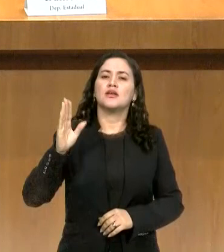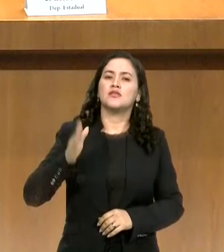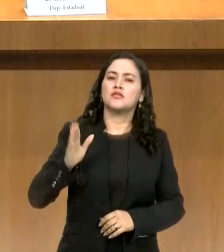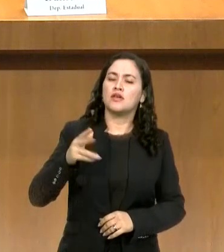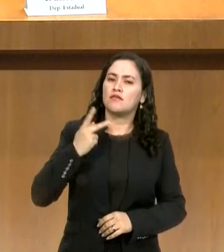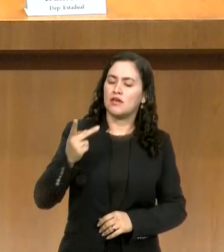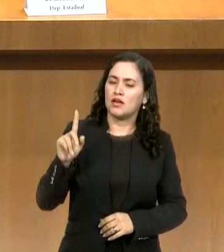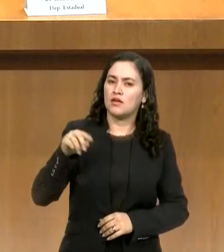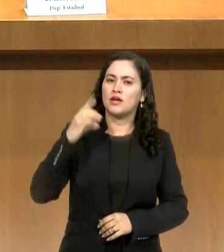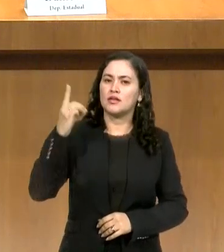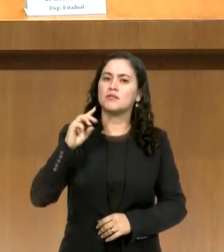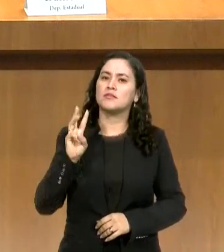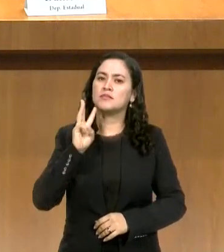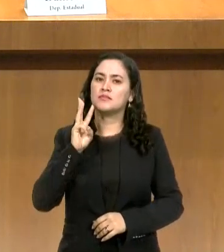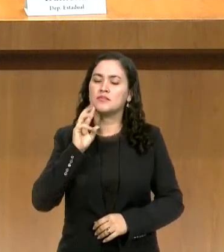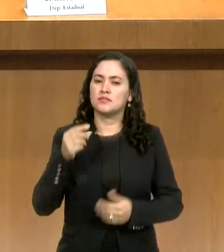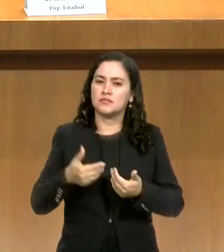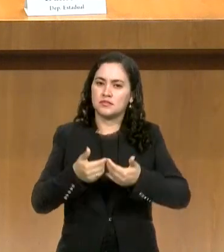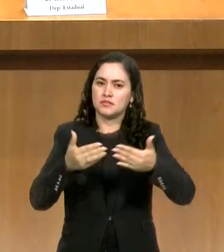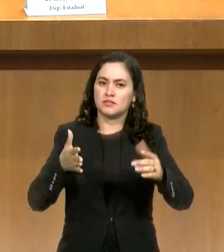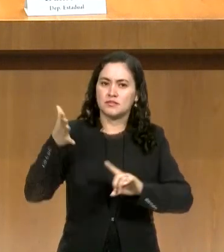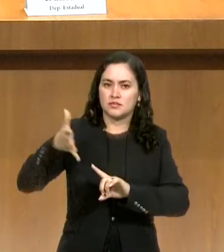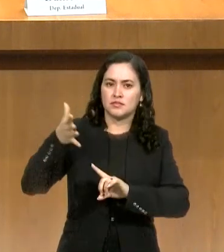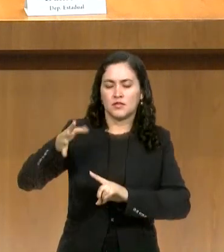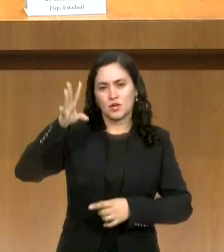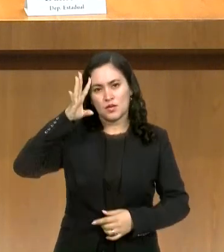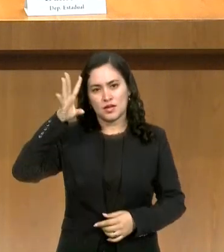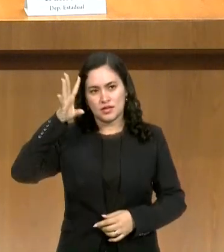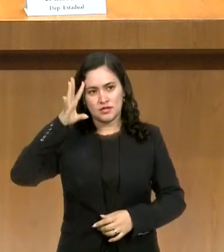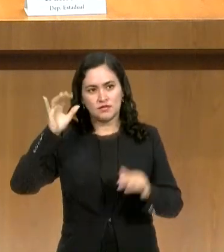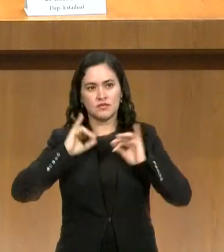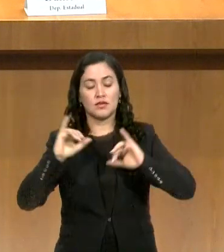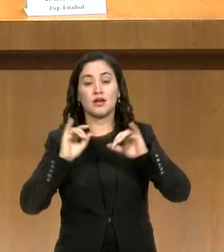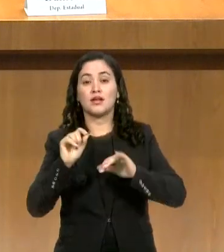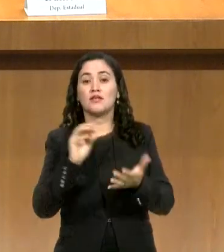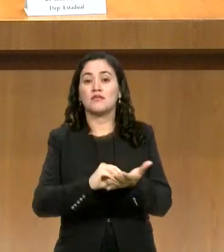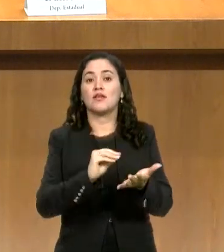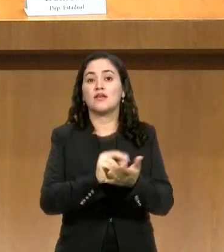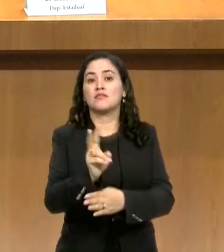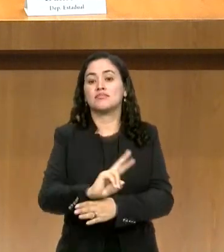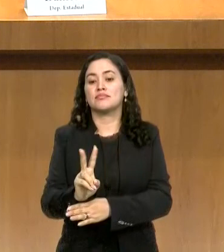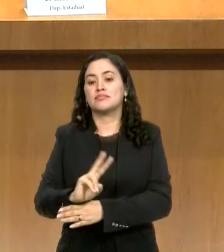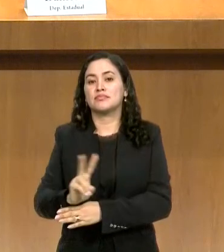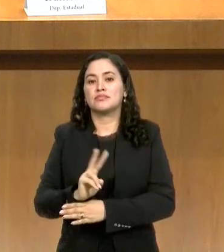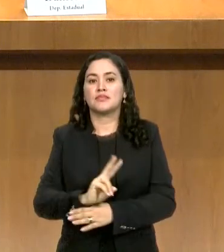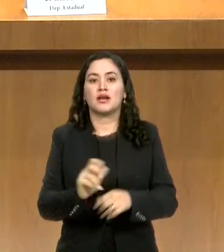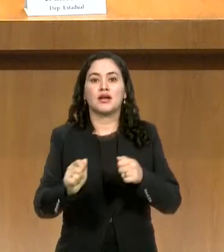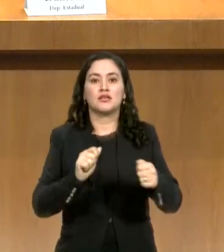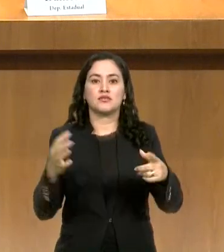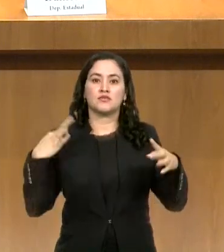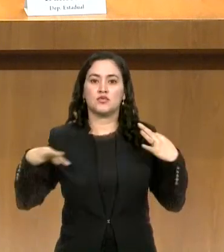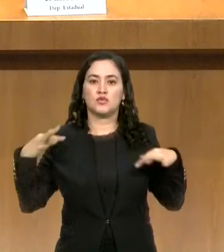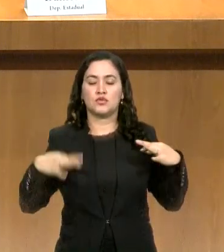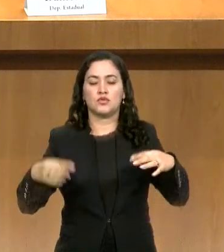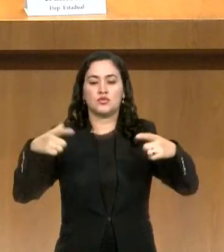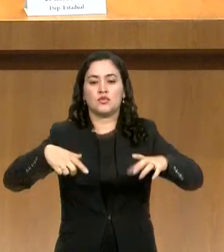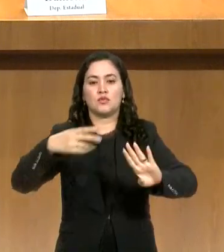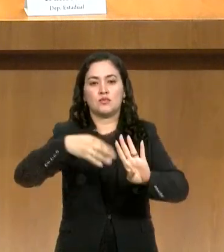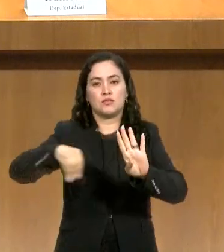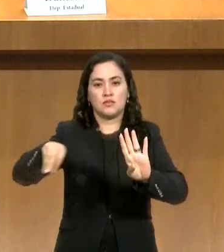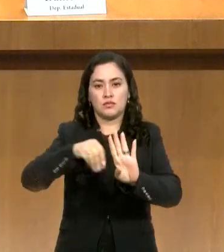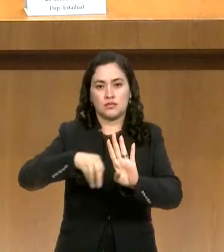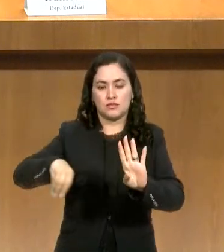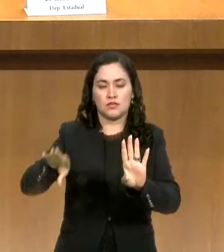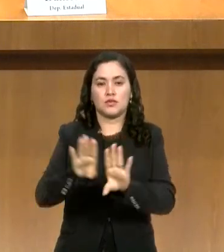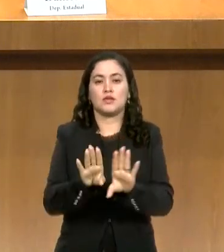Curso, que abriu os pronunciamentos nesta quarta-feira, destacando a falta de fiscalização em atividades turísticas na região de Barreirinhas. Também o